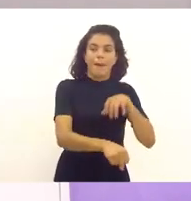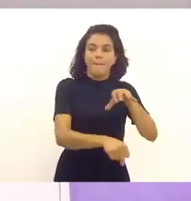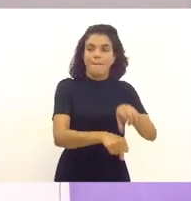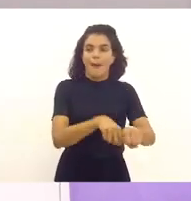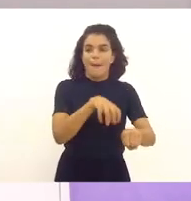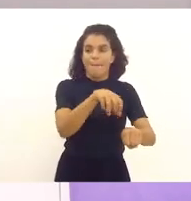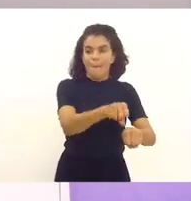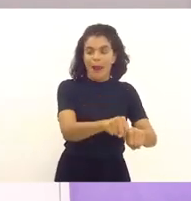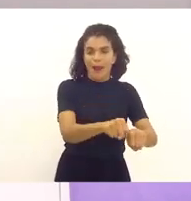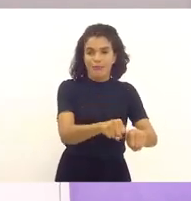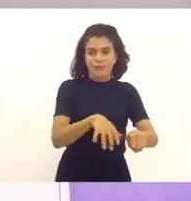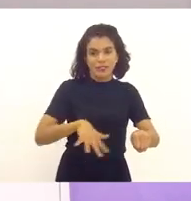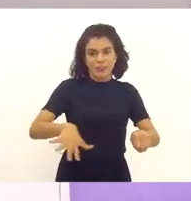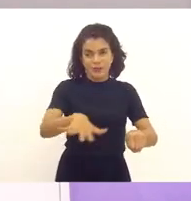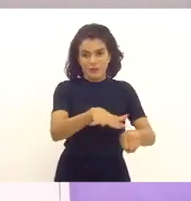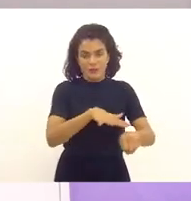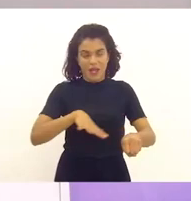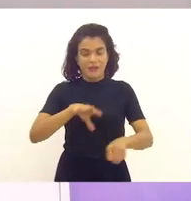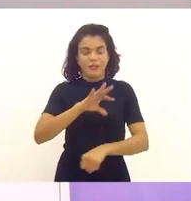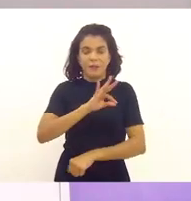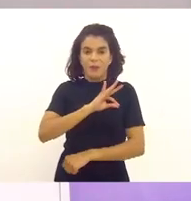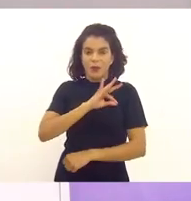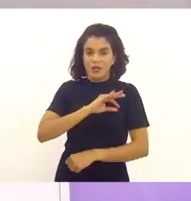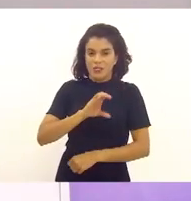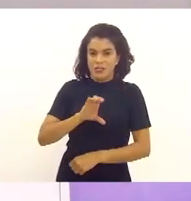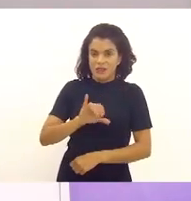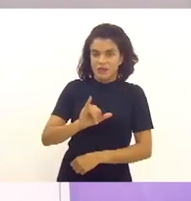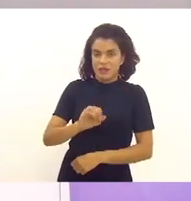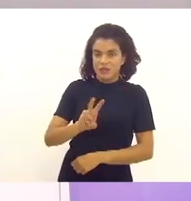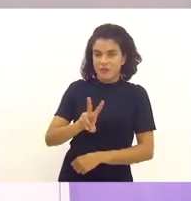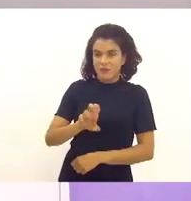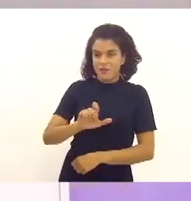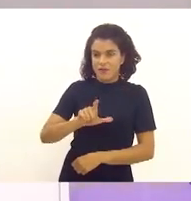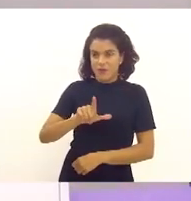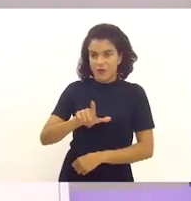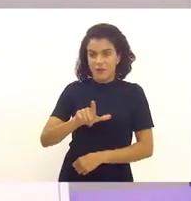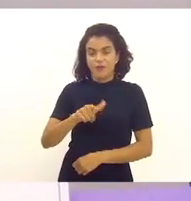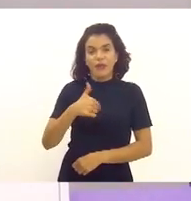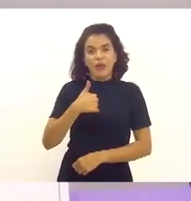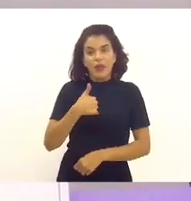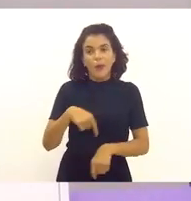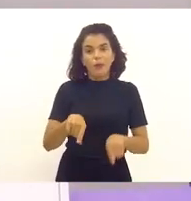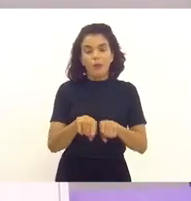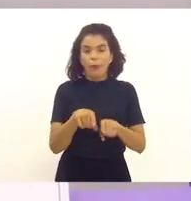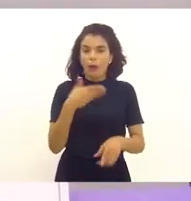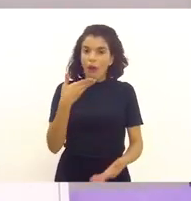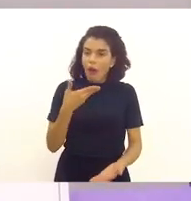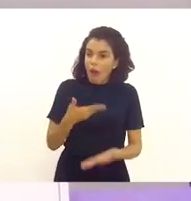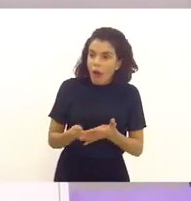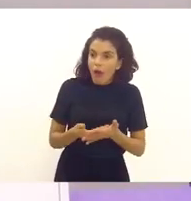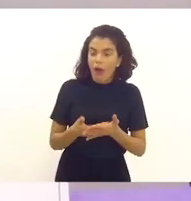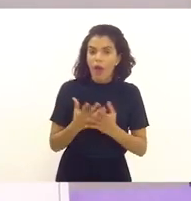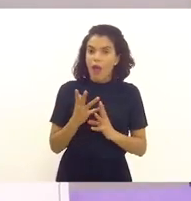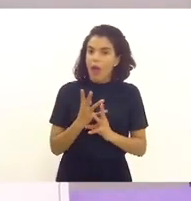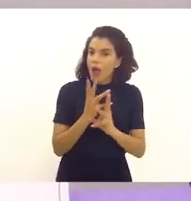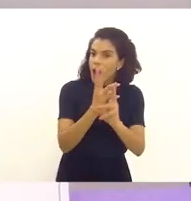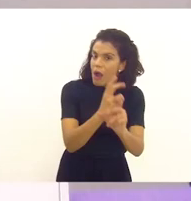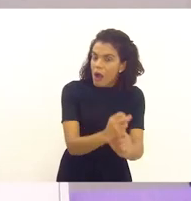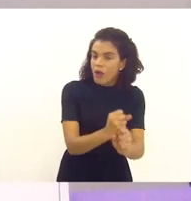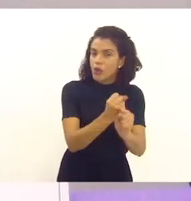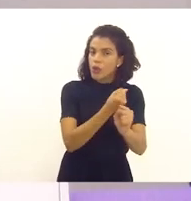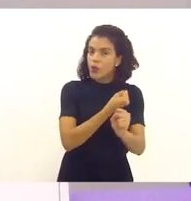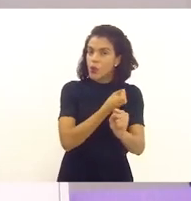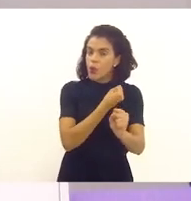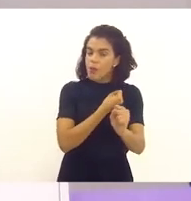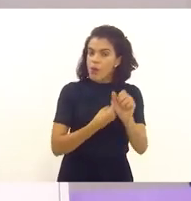que da Polícia Civil Inclusive a gente e eu fiquei bem escandalizada com o número de